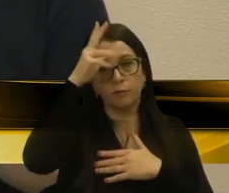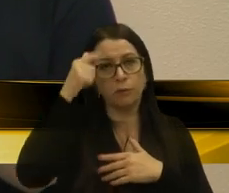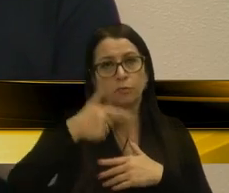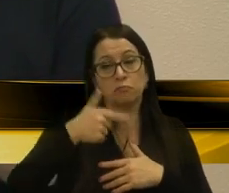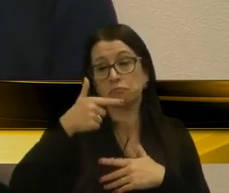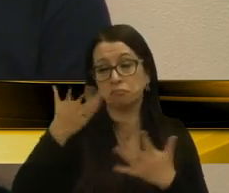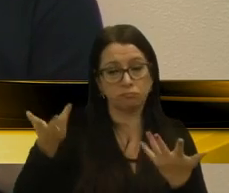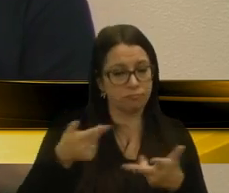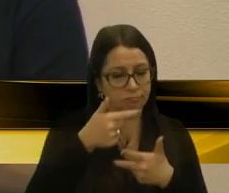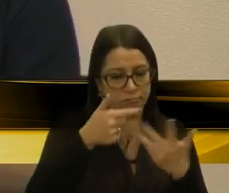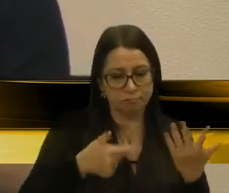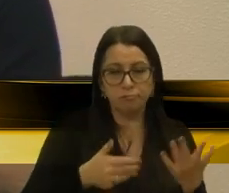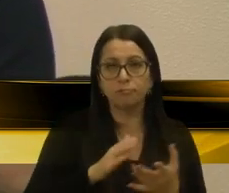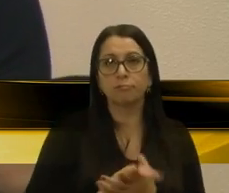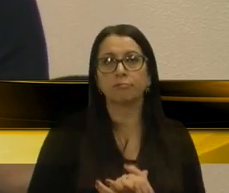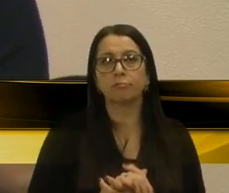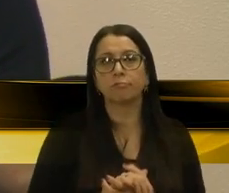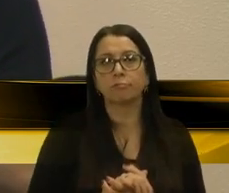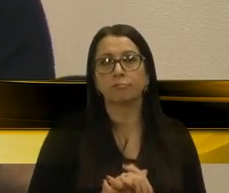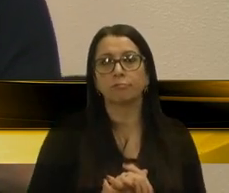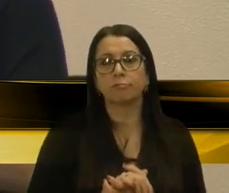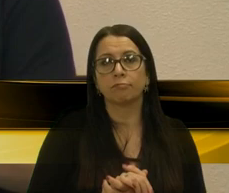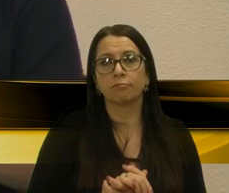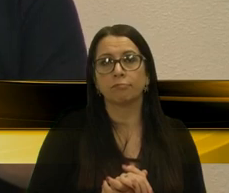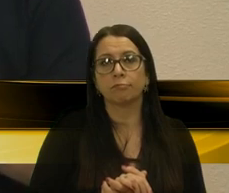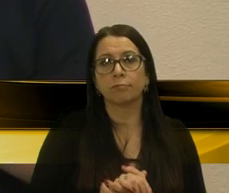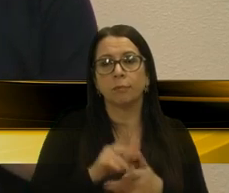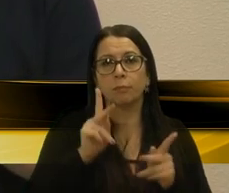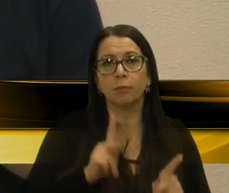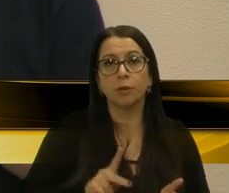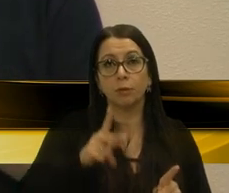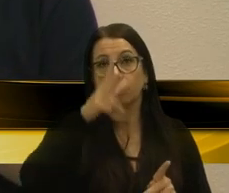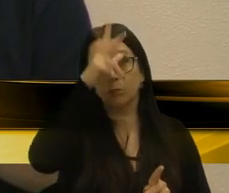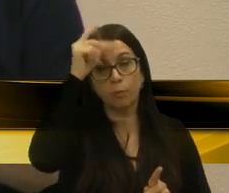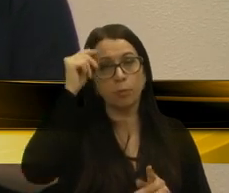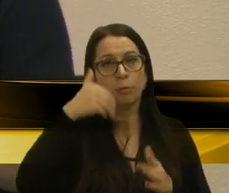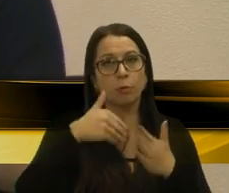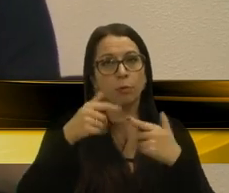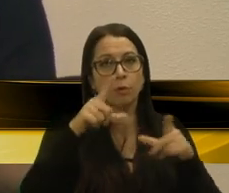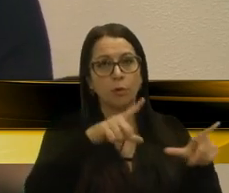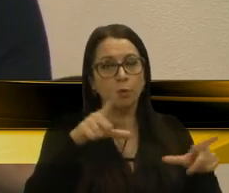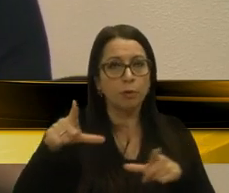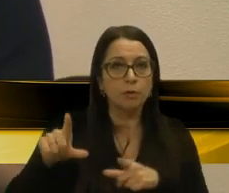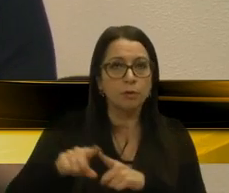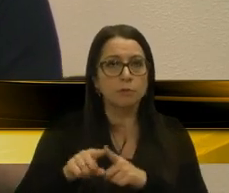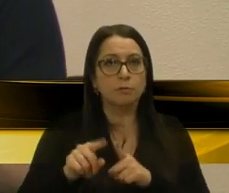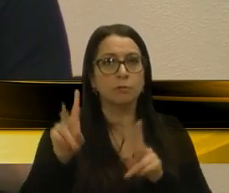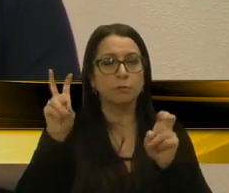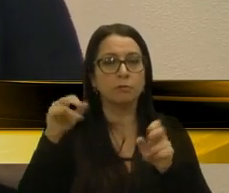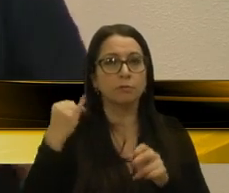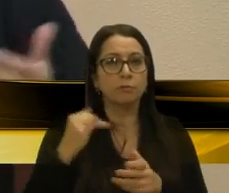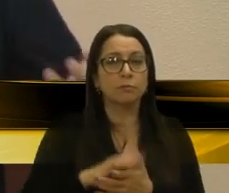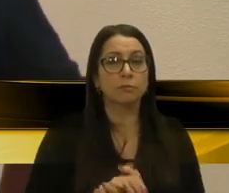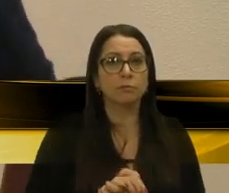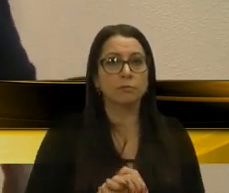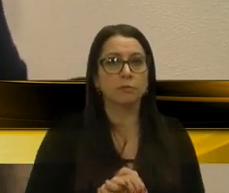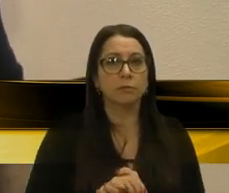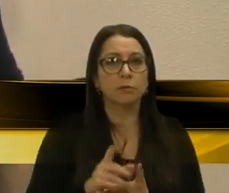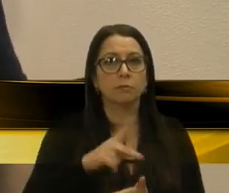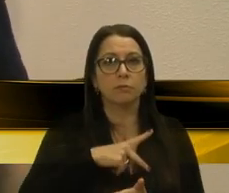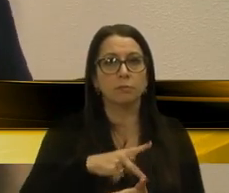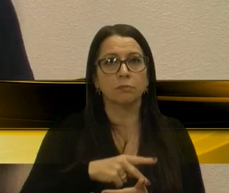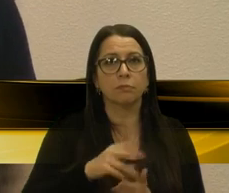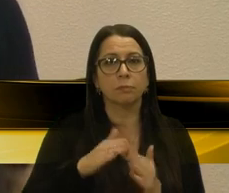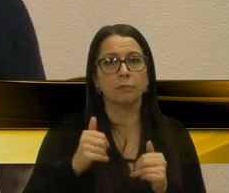vice, enfim, de uma figura pública para qualquer lugar, para assuntos importantes. Então, era isso, senhor